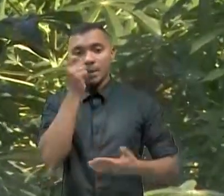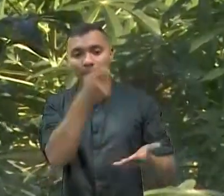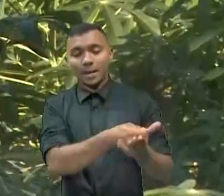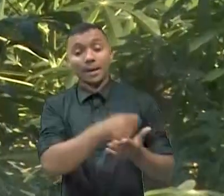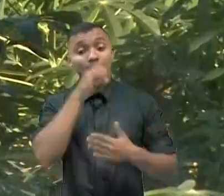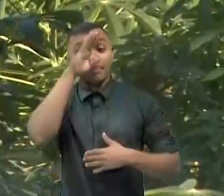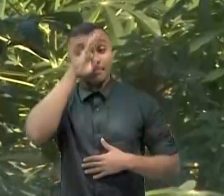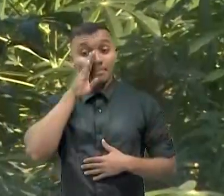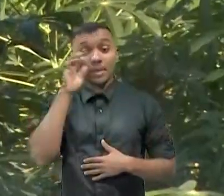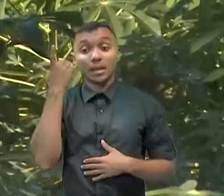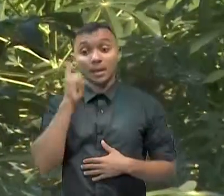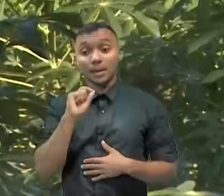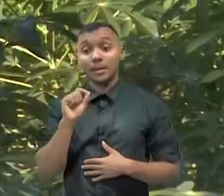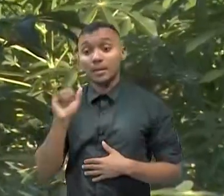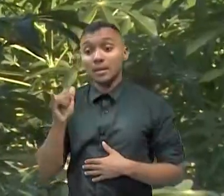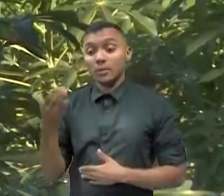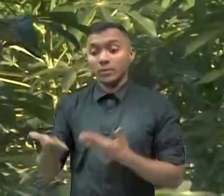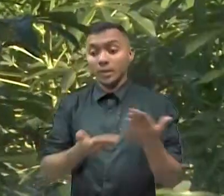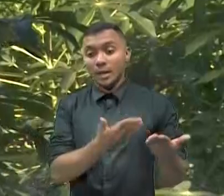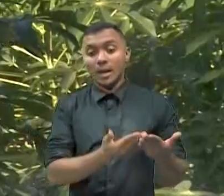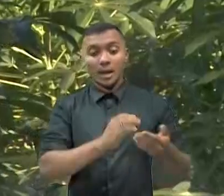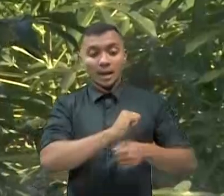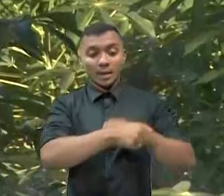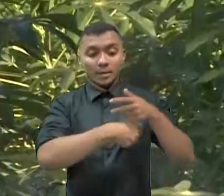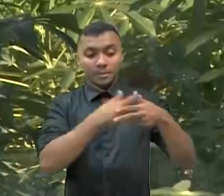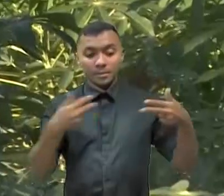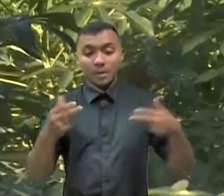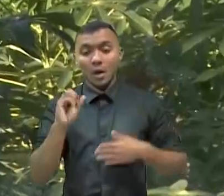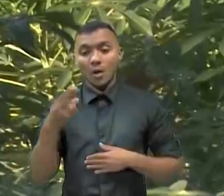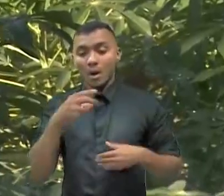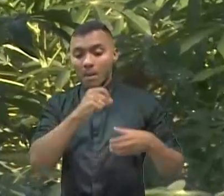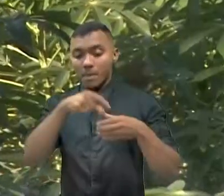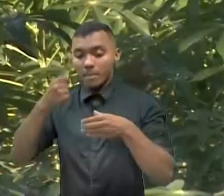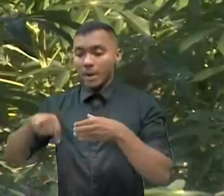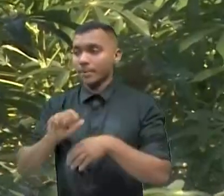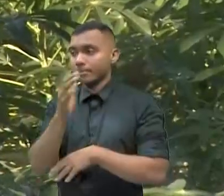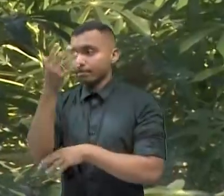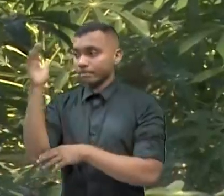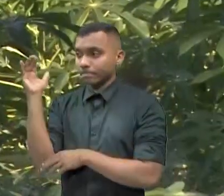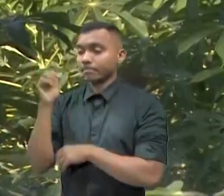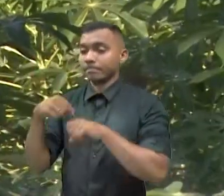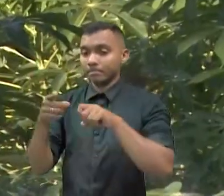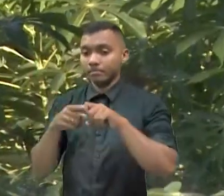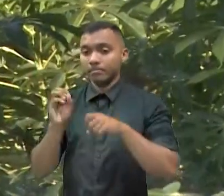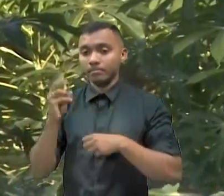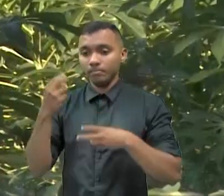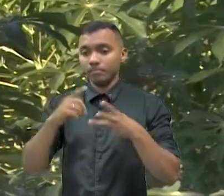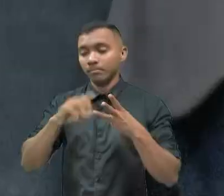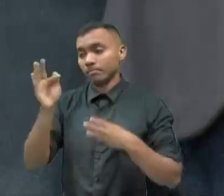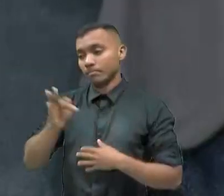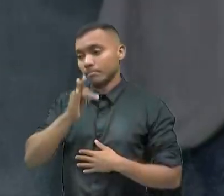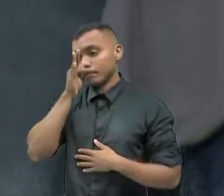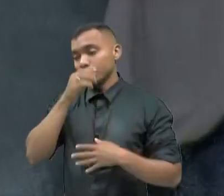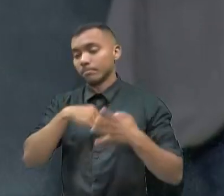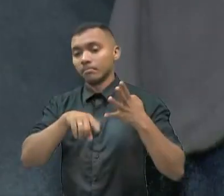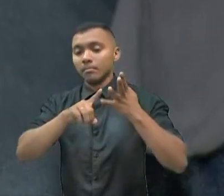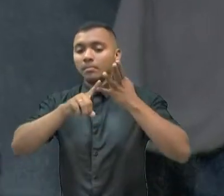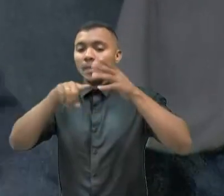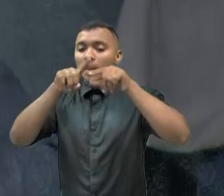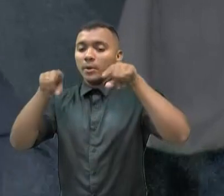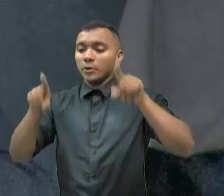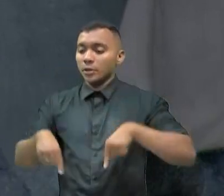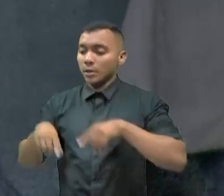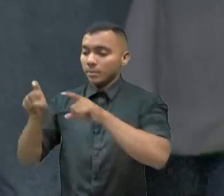exemplo, a criação de animais, o cultivo de plantas medicinais, o cultivo de flores, bem como projetos agrícolas